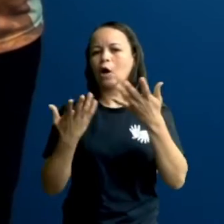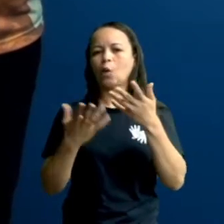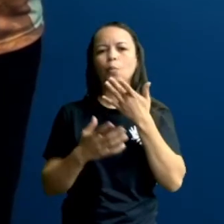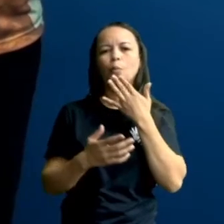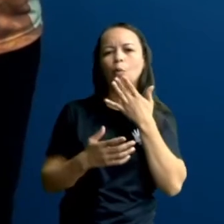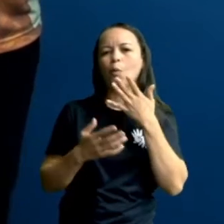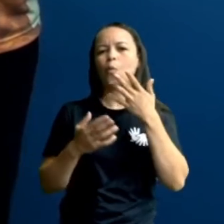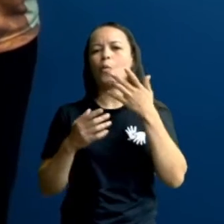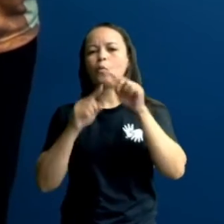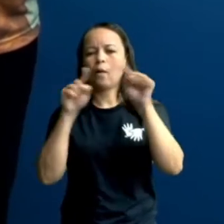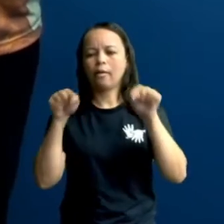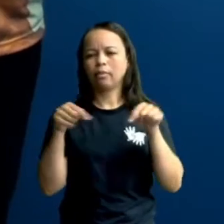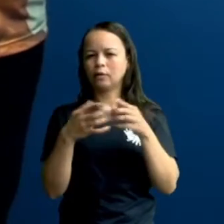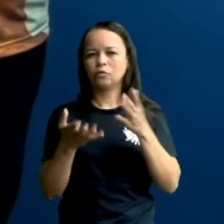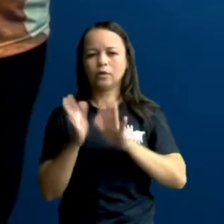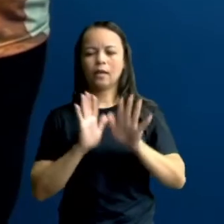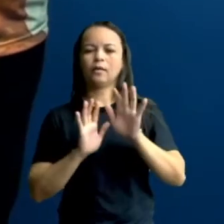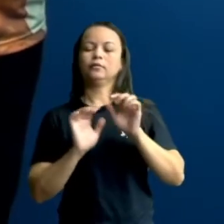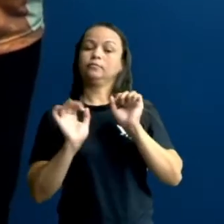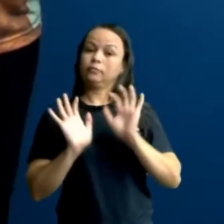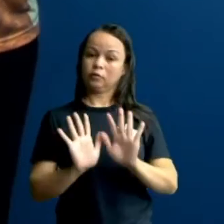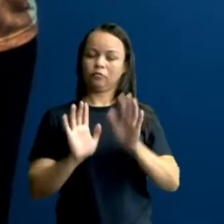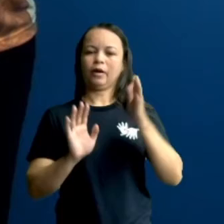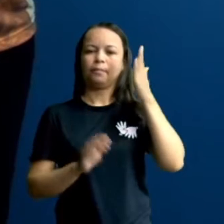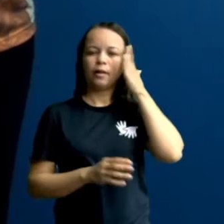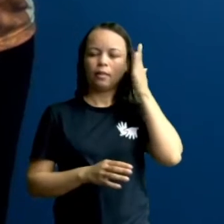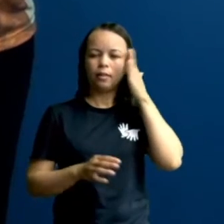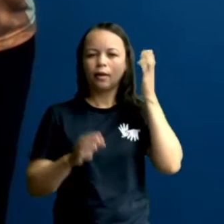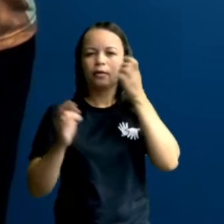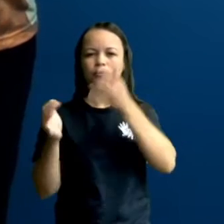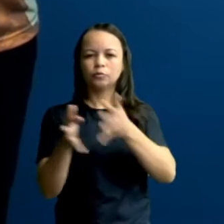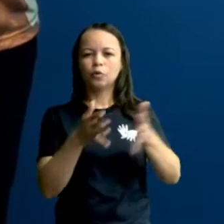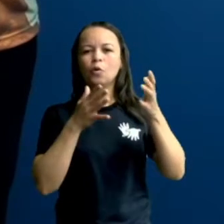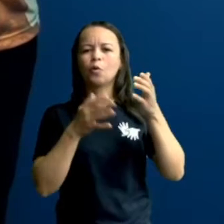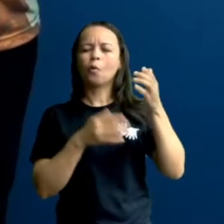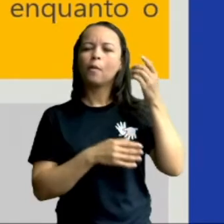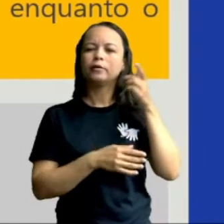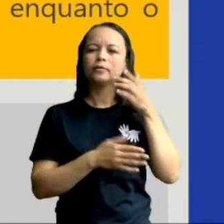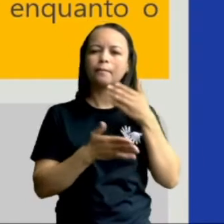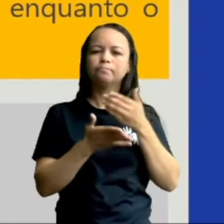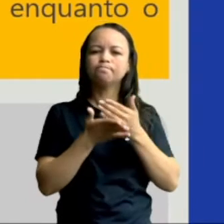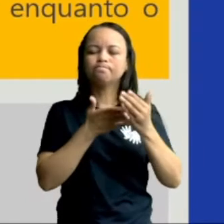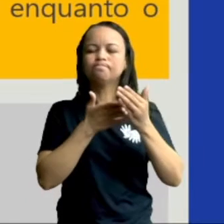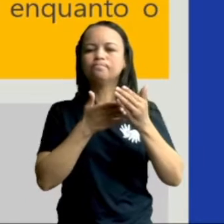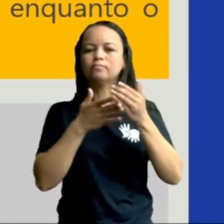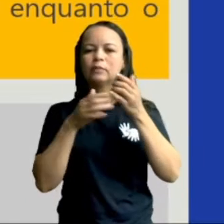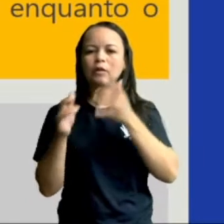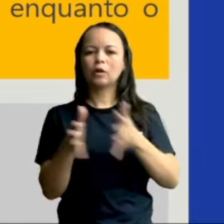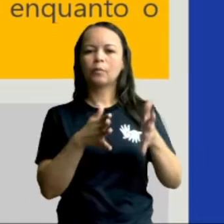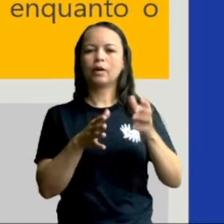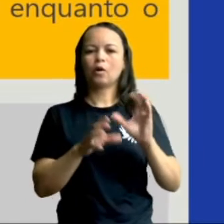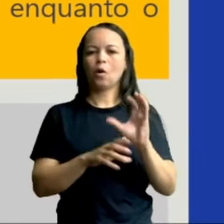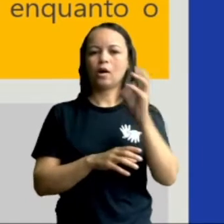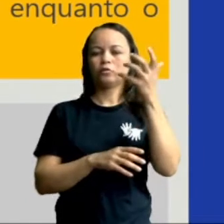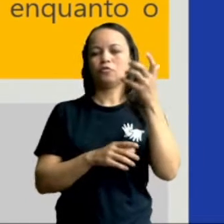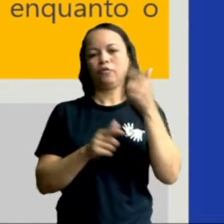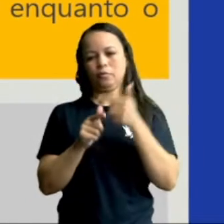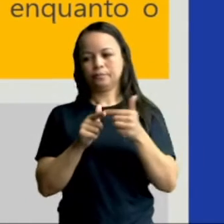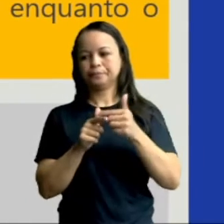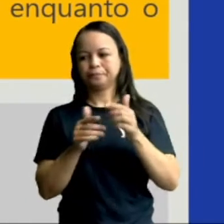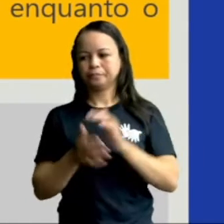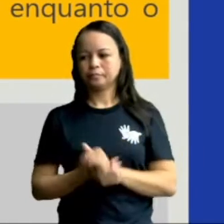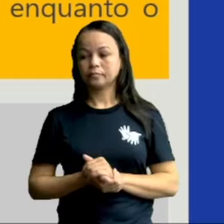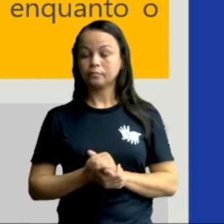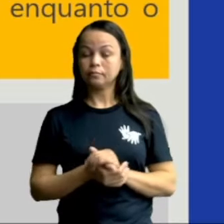gente vai entender todo o processo do problema. Então, para a gente poder tratar de porcentagem, eu